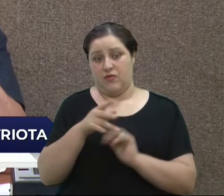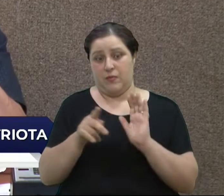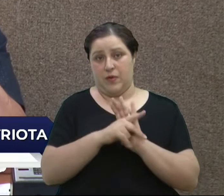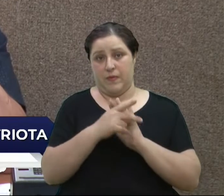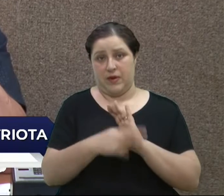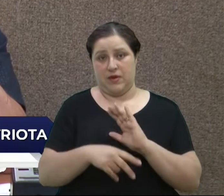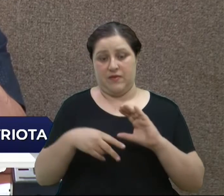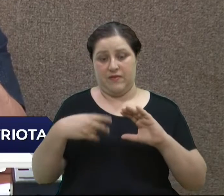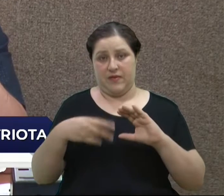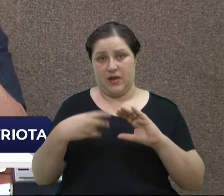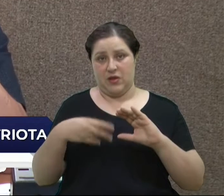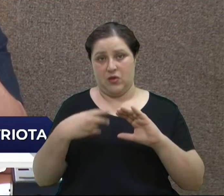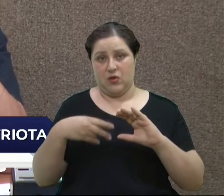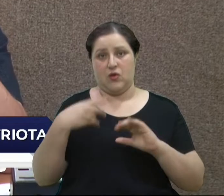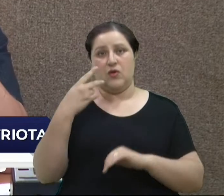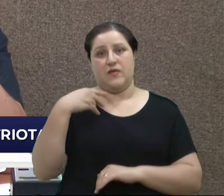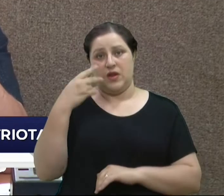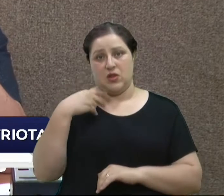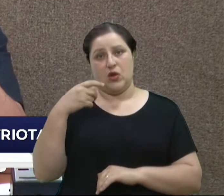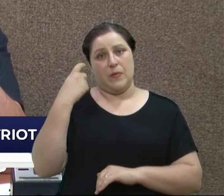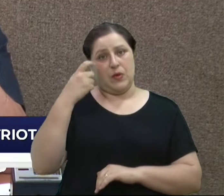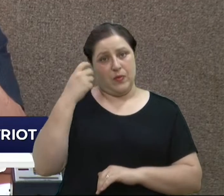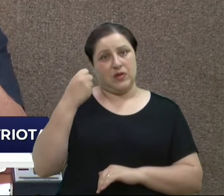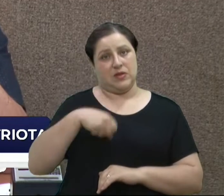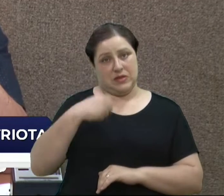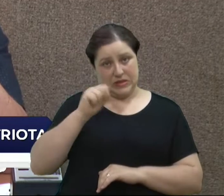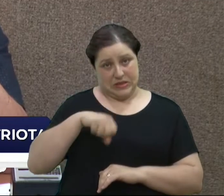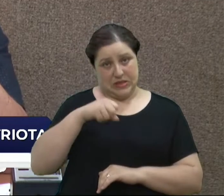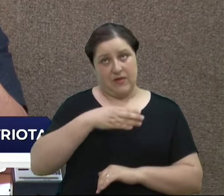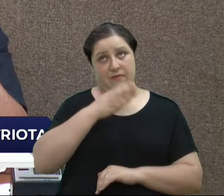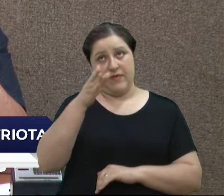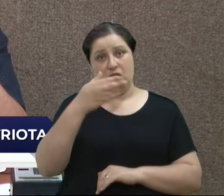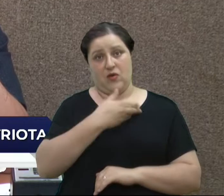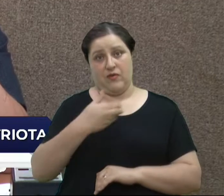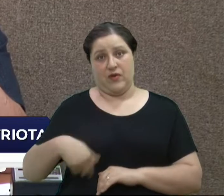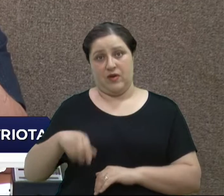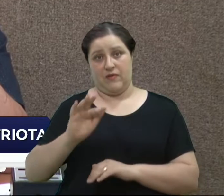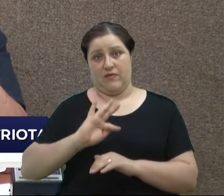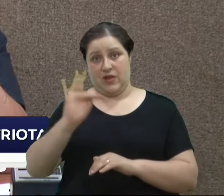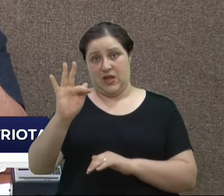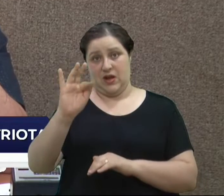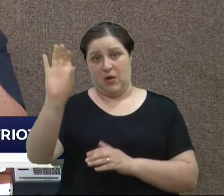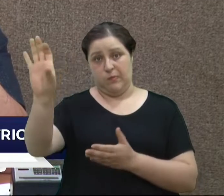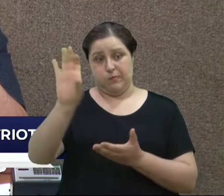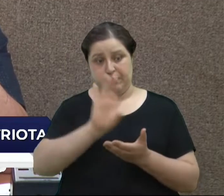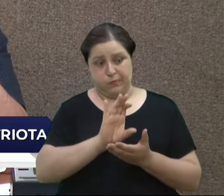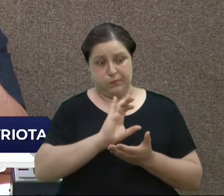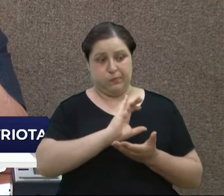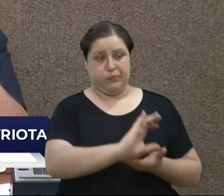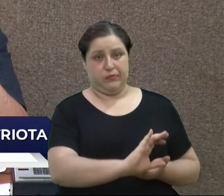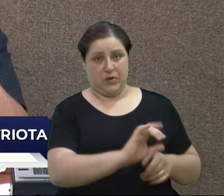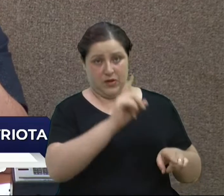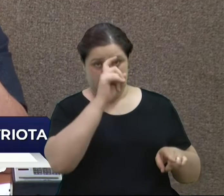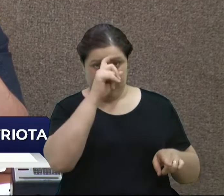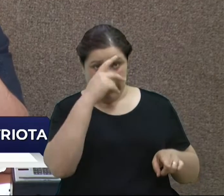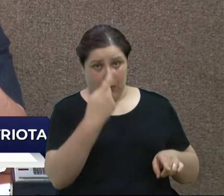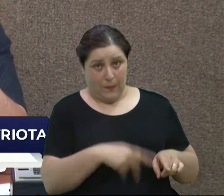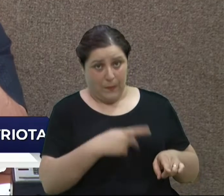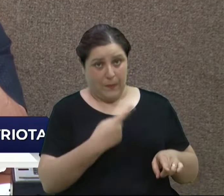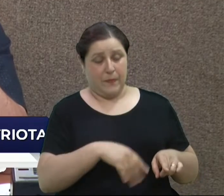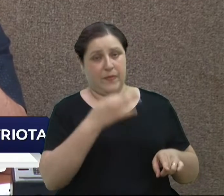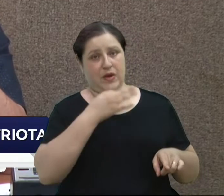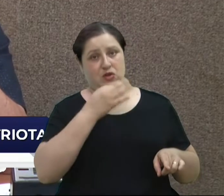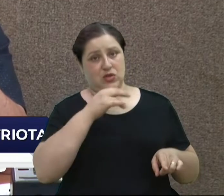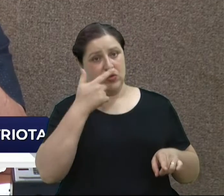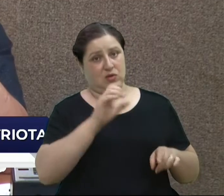se preocupem de ir no governo federal sim buscar dinheiro para investir no hospital de Caxias do Sul, para que ele possa